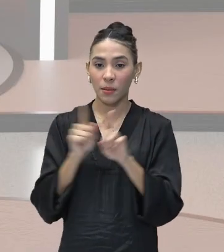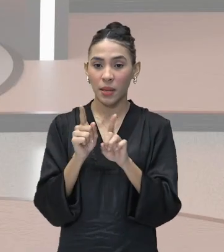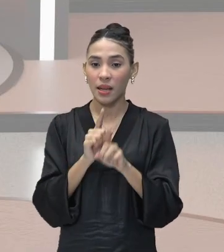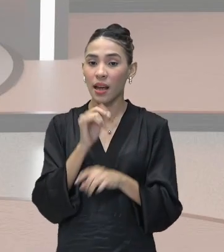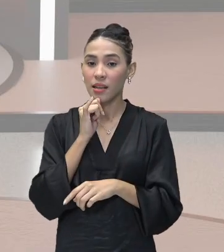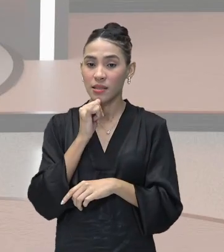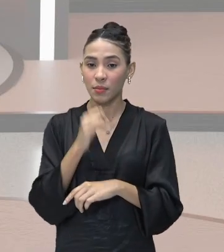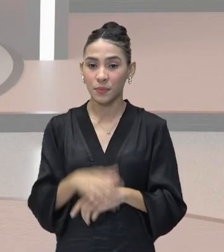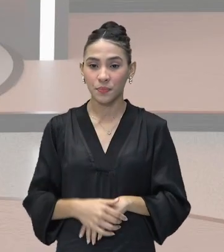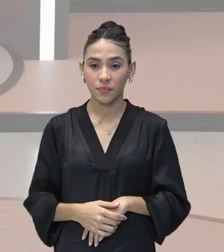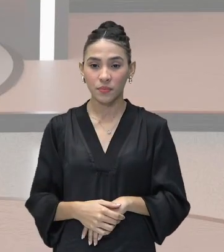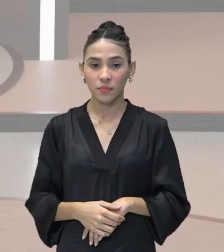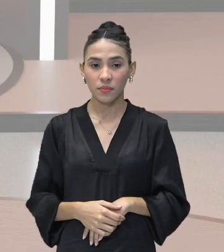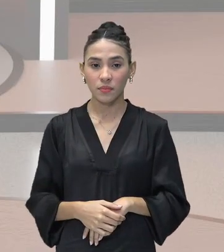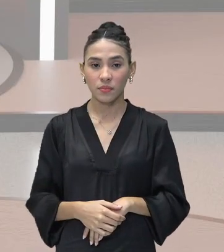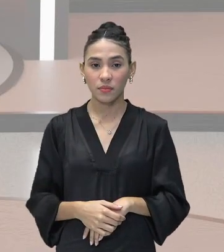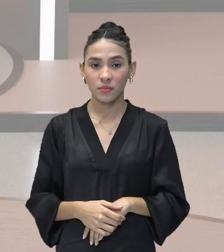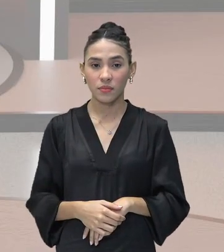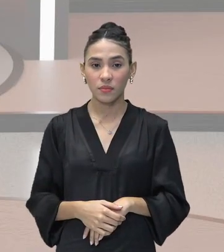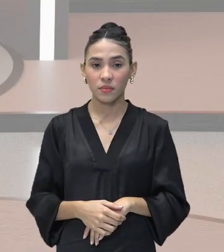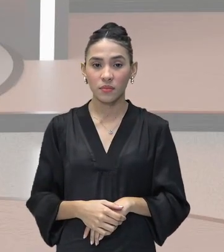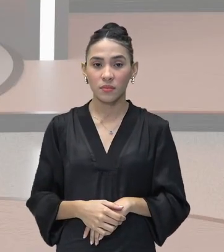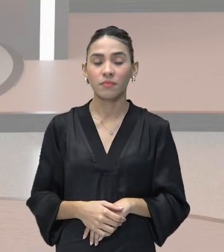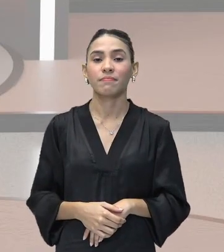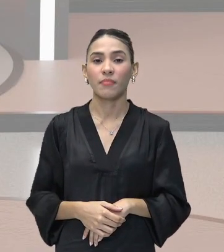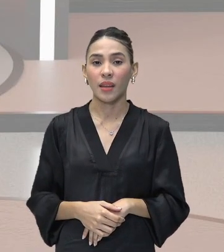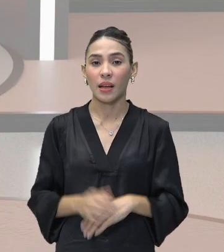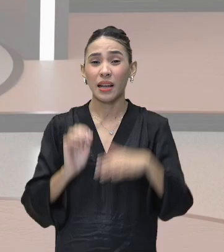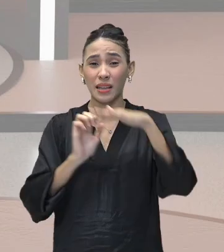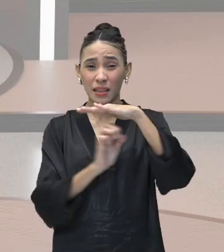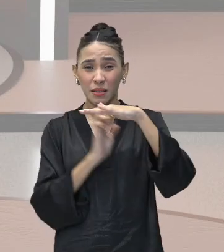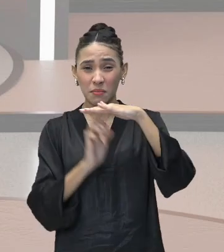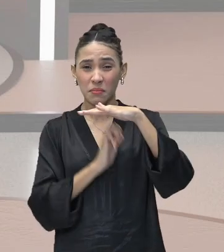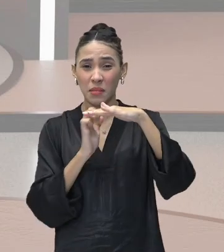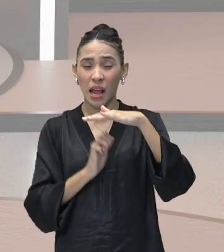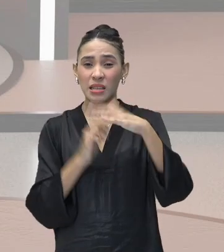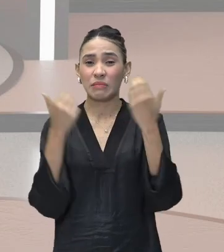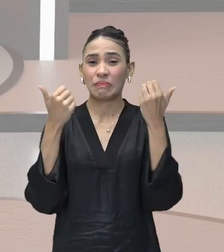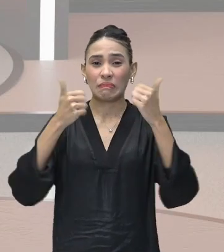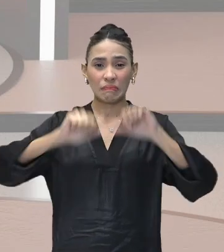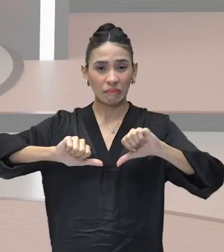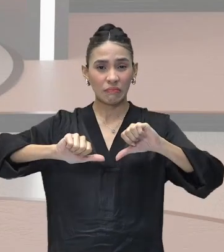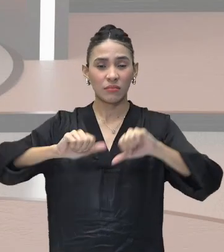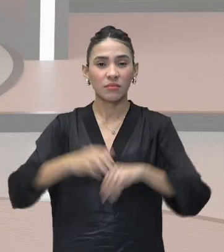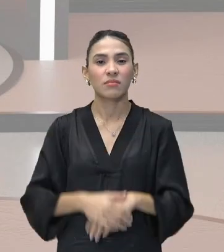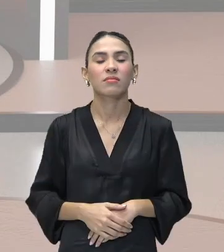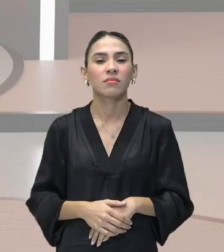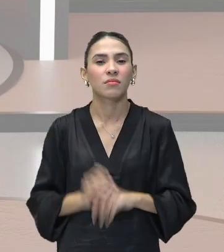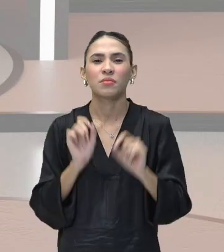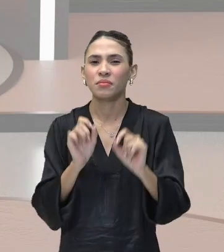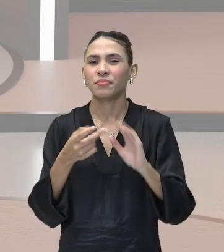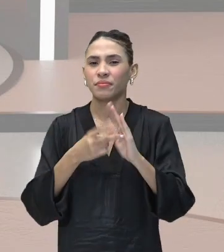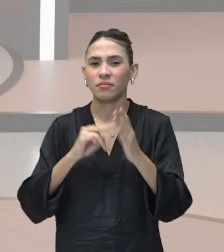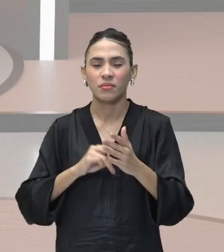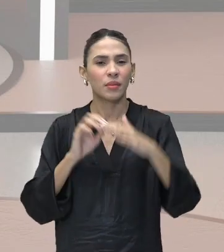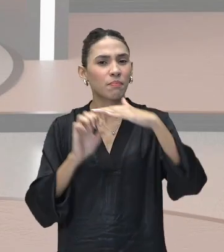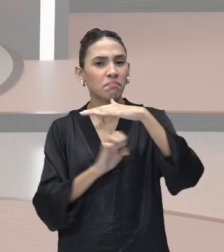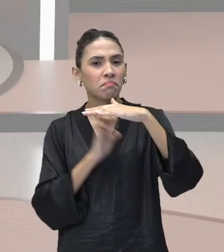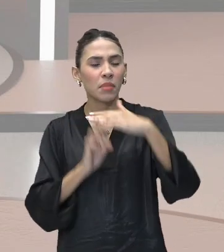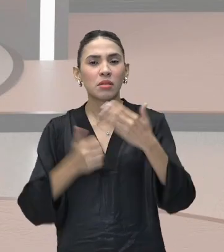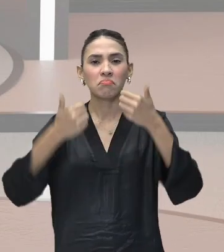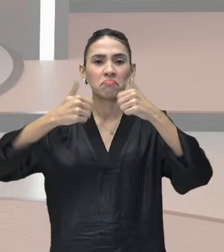também, como, por exemplo, falência de empresas. O que é uma empresa ir a